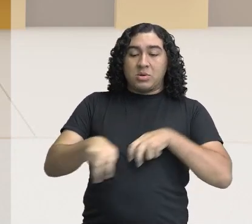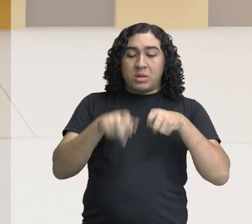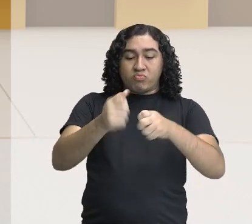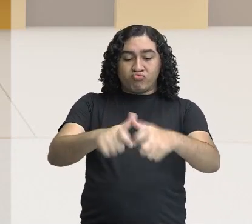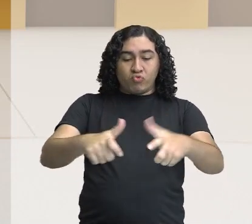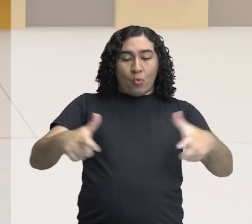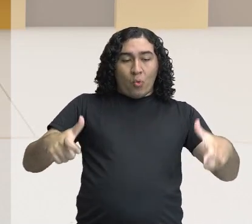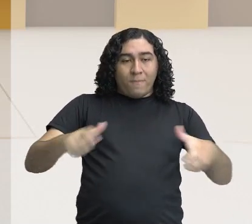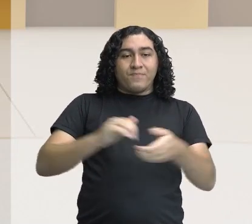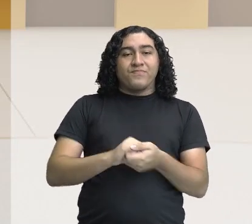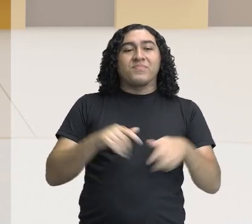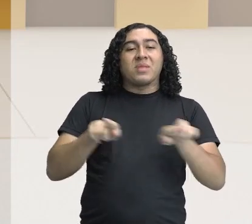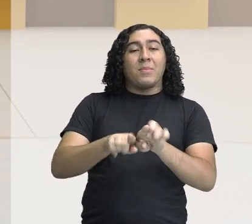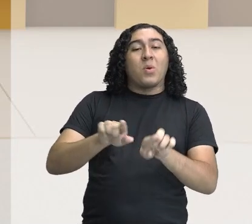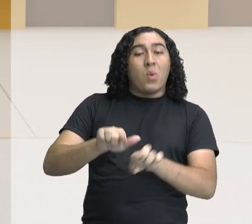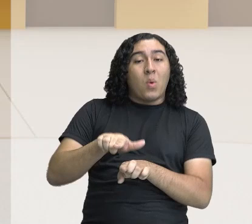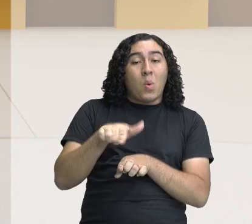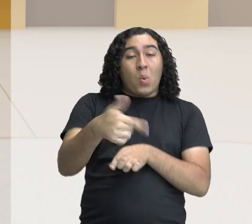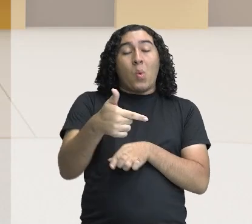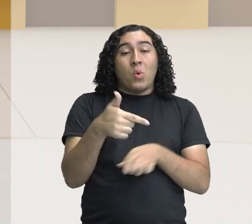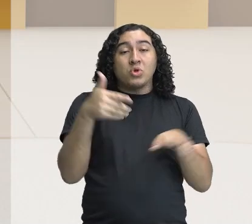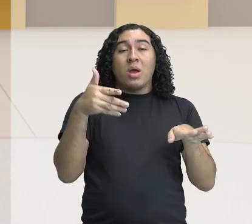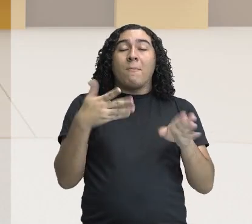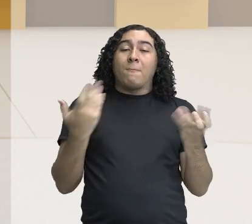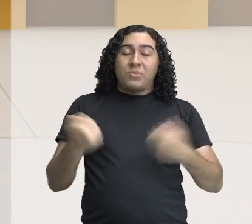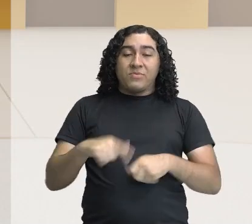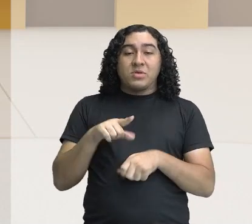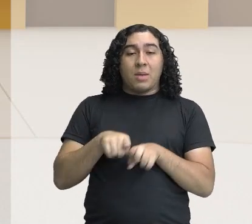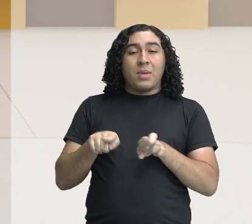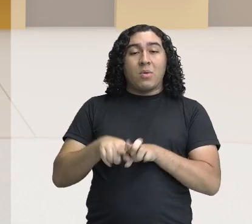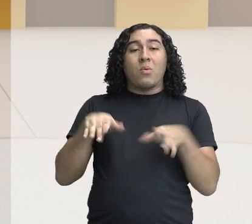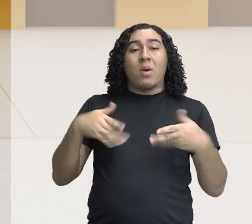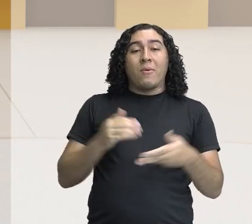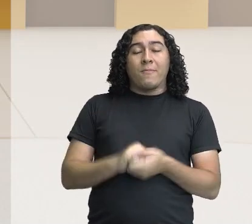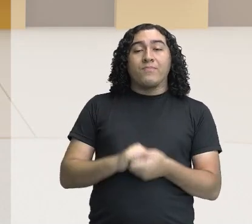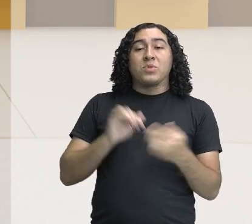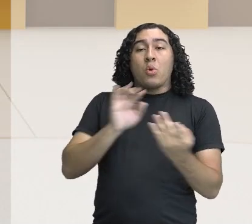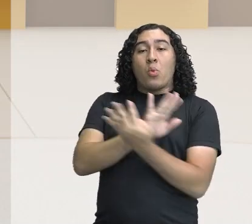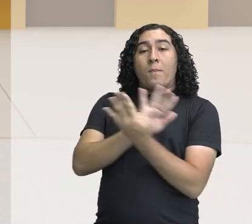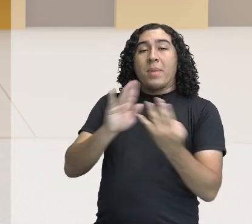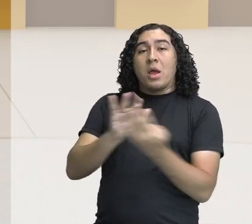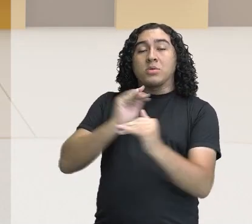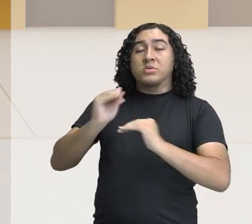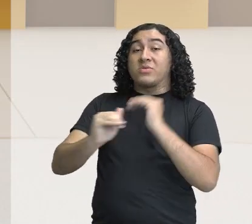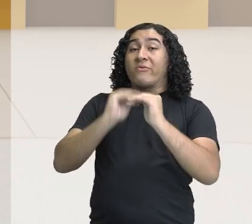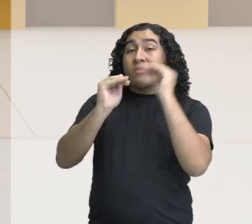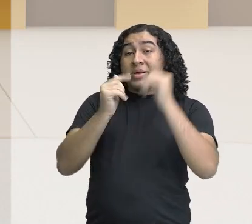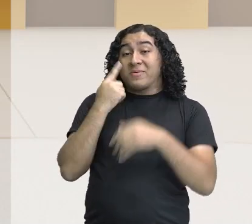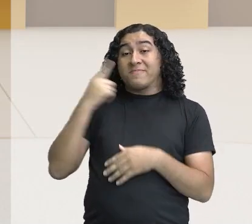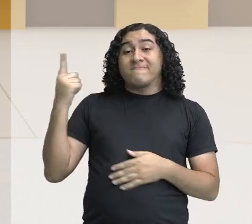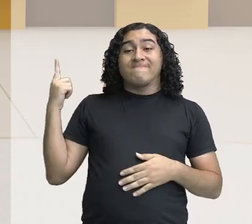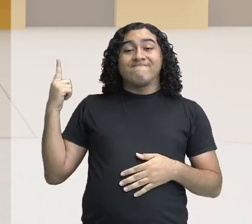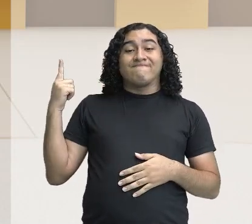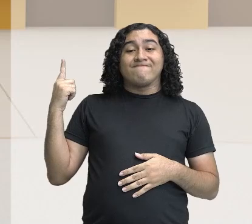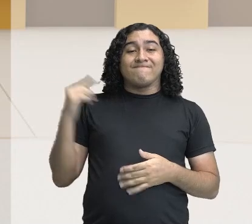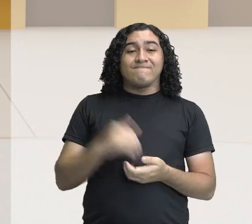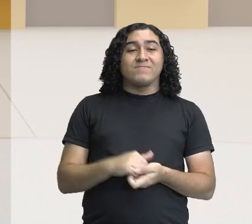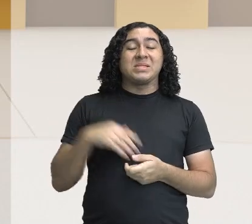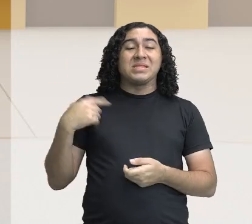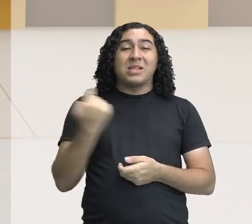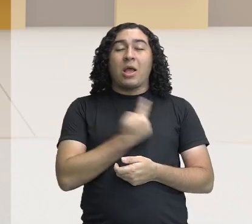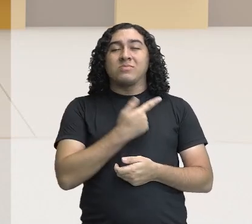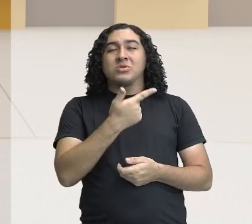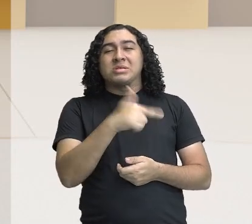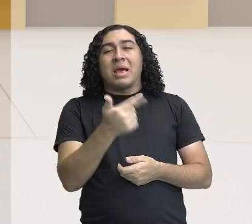agronegócio. Outro fator também que contribui bastante para isso é o desenvolvimento urbano. A gente não tem